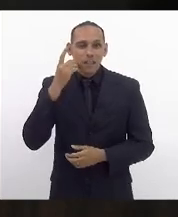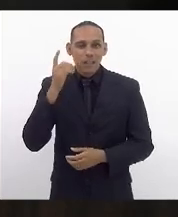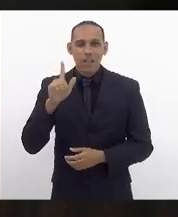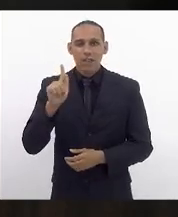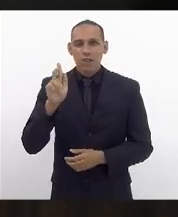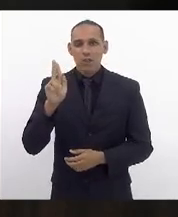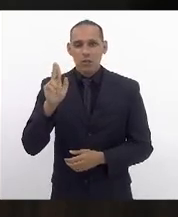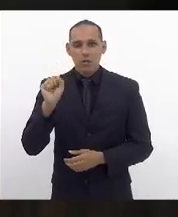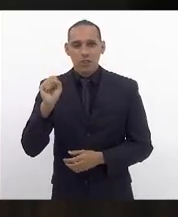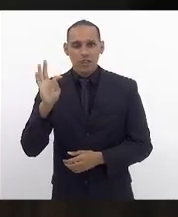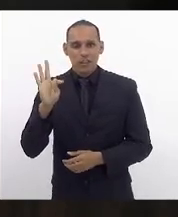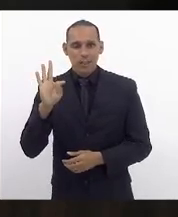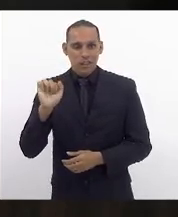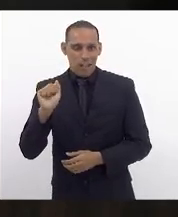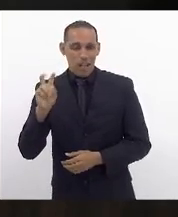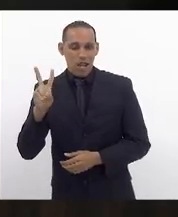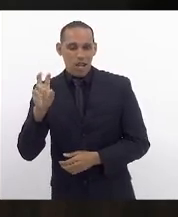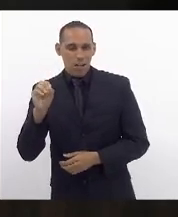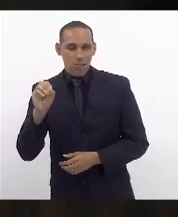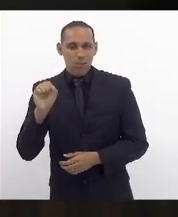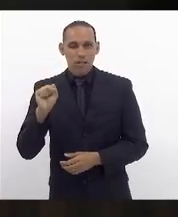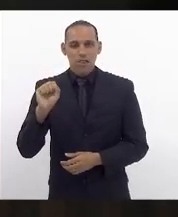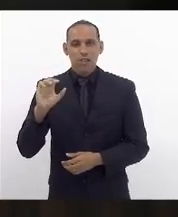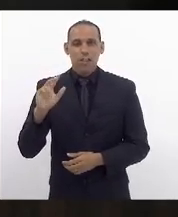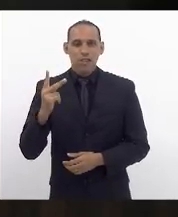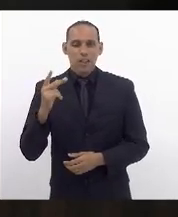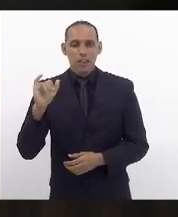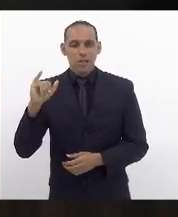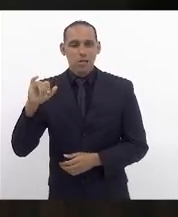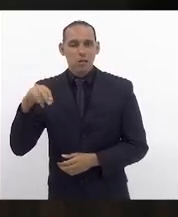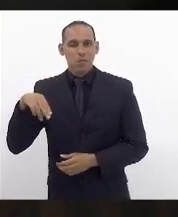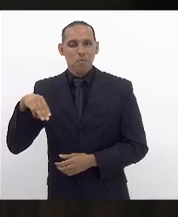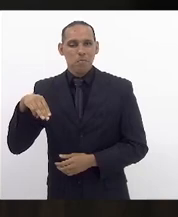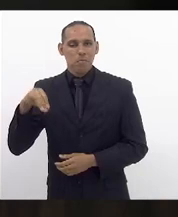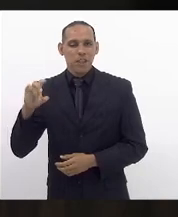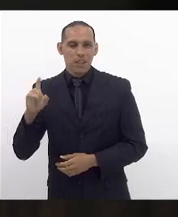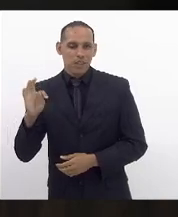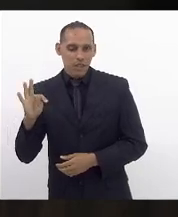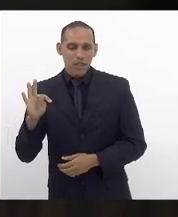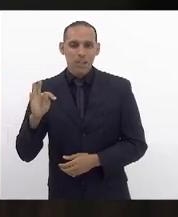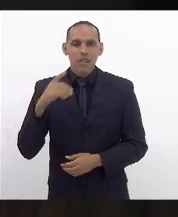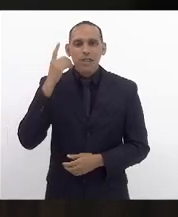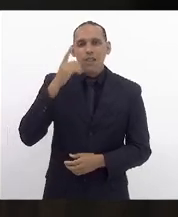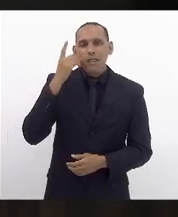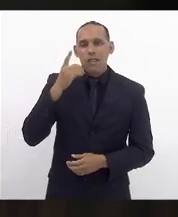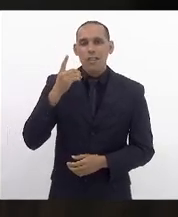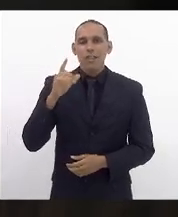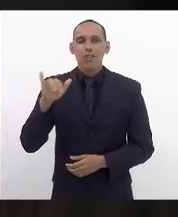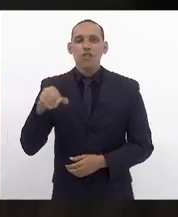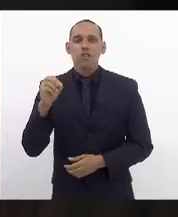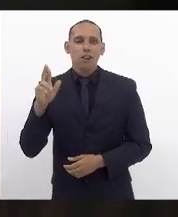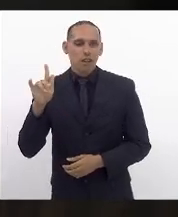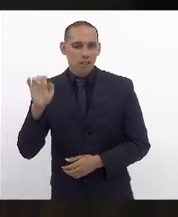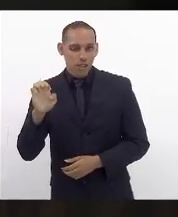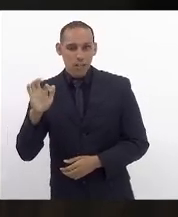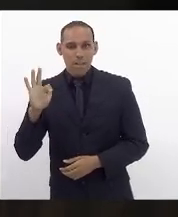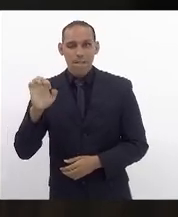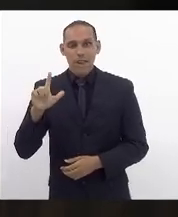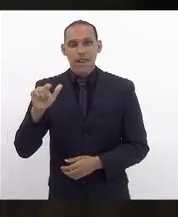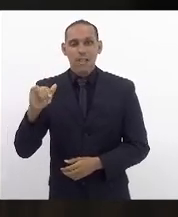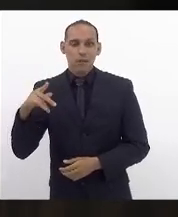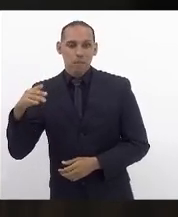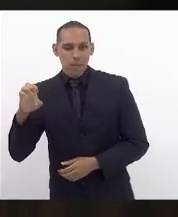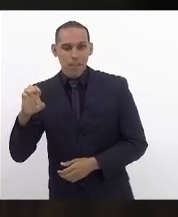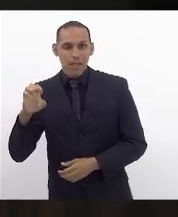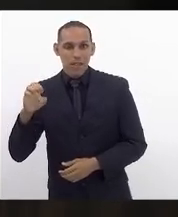Gustavo Schmidt. Deputado Gustavo Schmidt. Deputado Jorge Felipe. Deputado Jorge